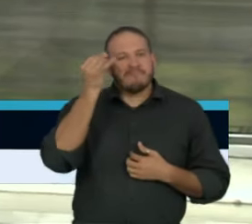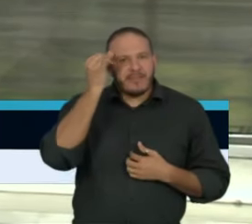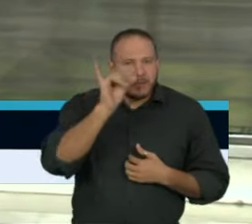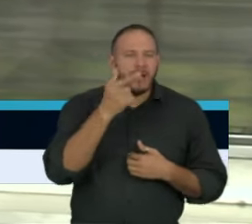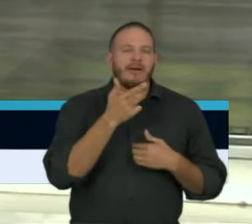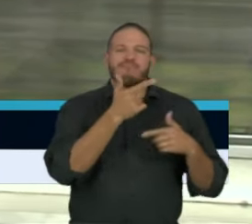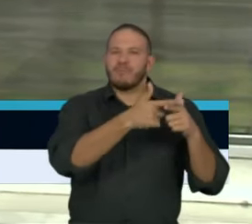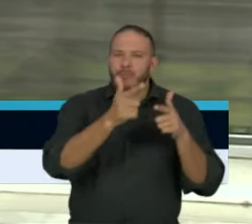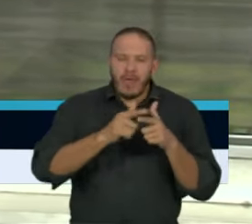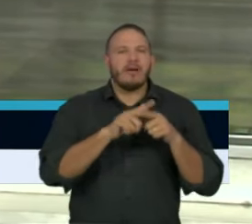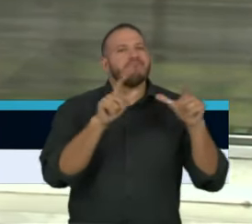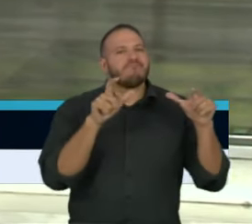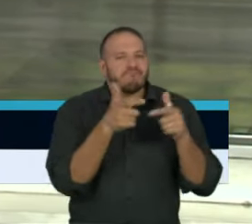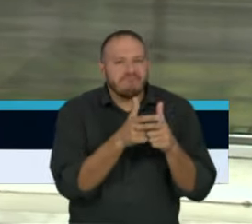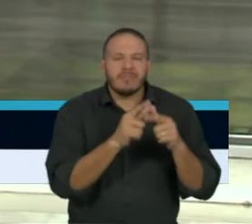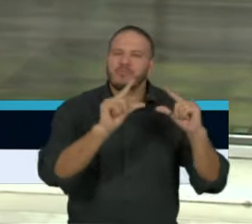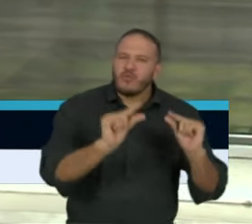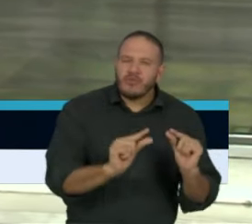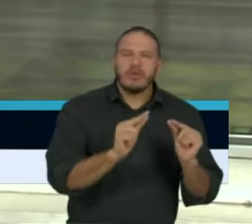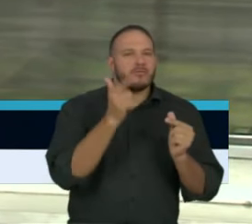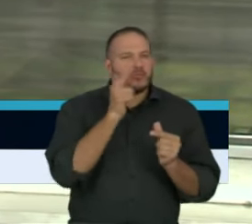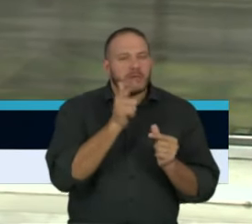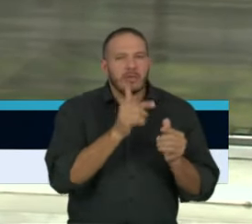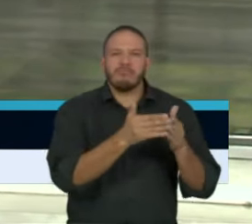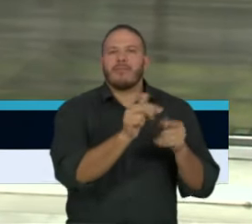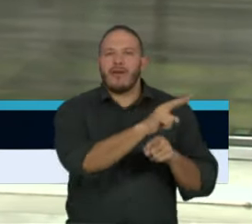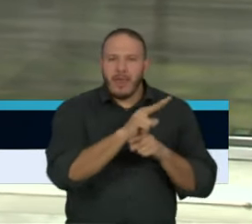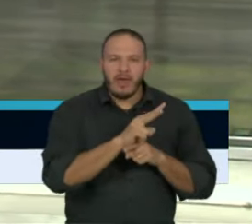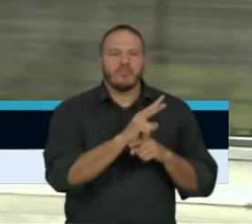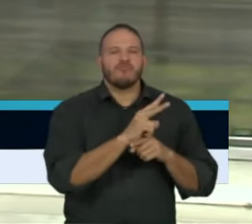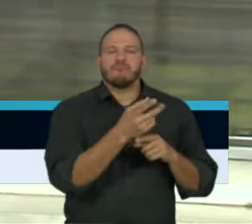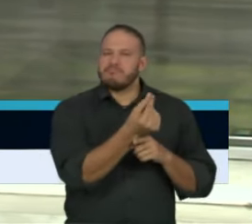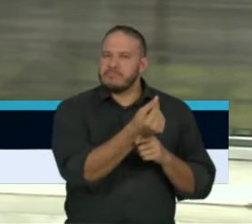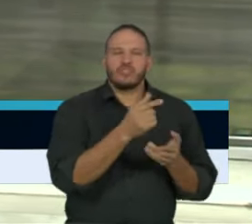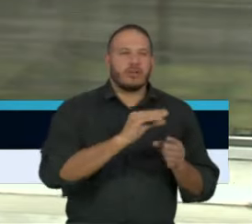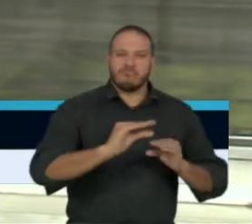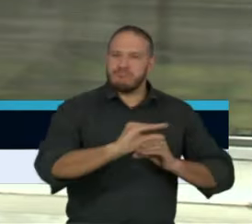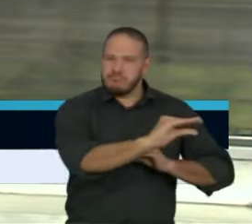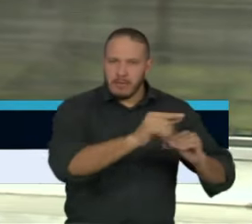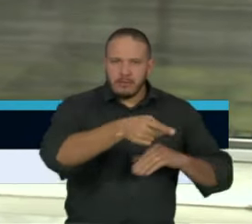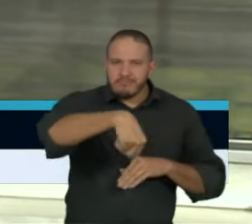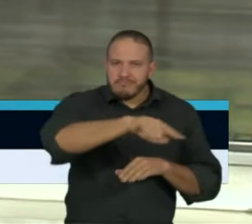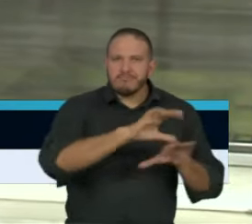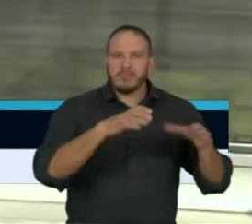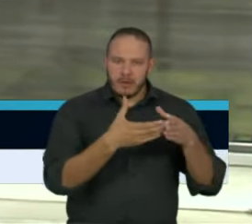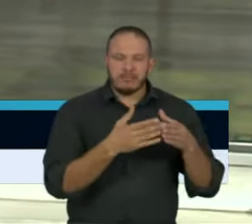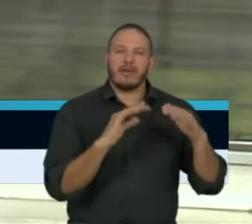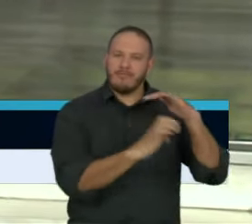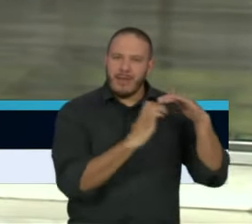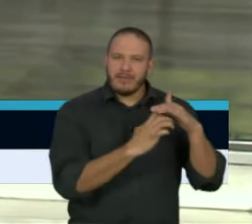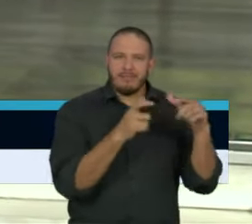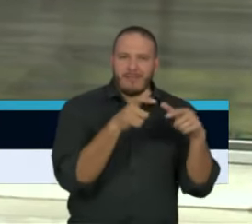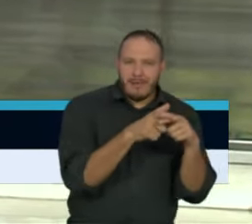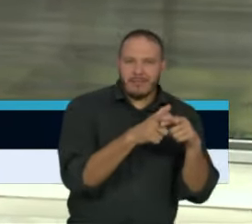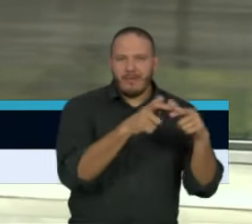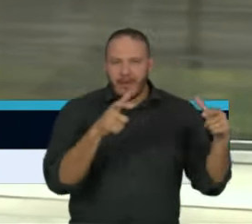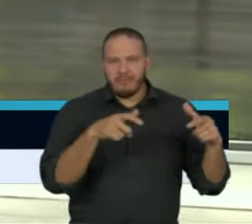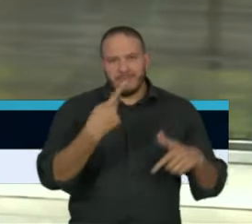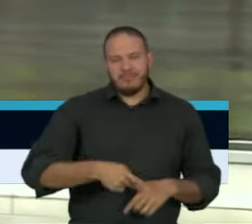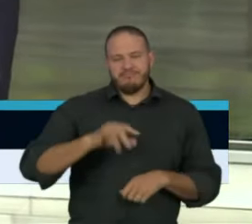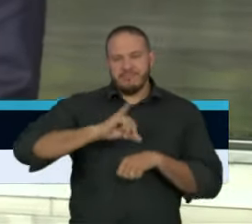crise e garantir crédito e condições de funcionamento, sobretudo para micro e pequenas empresas em São